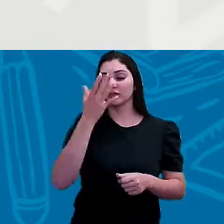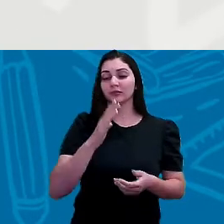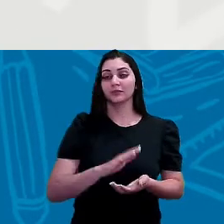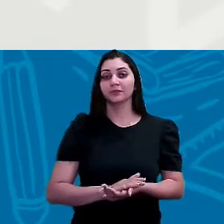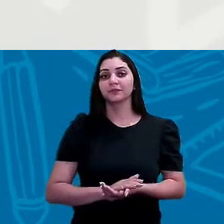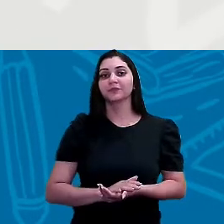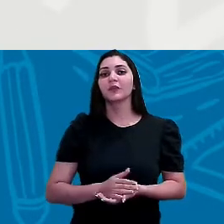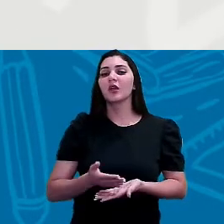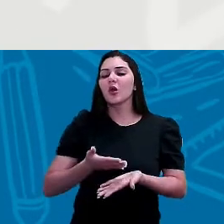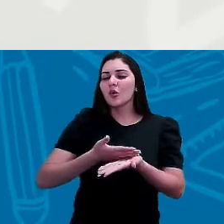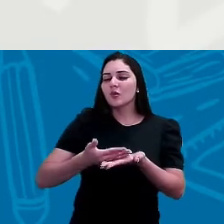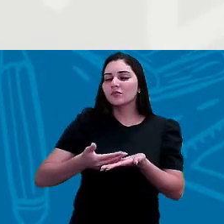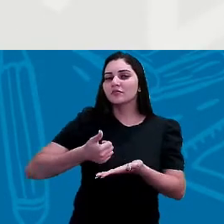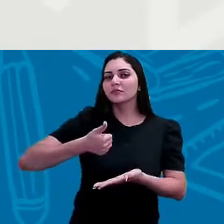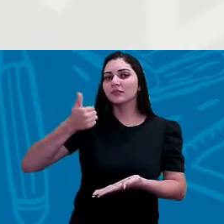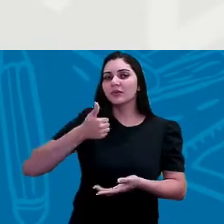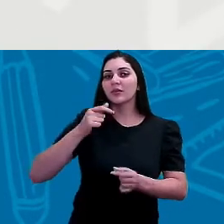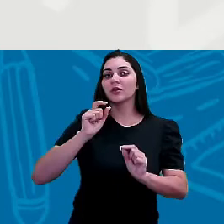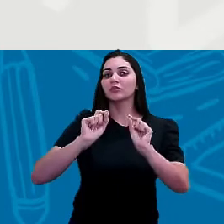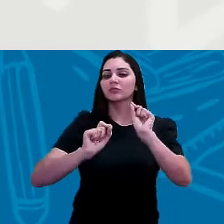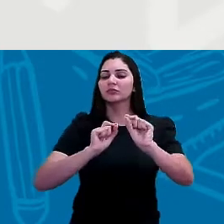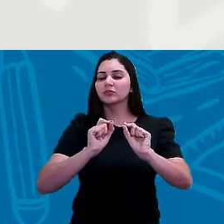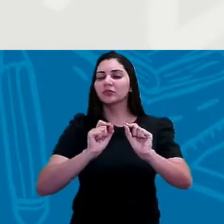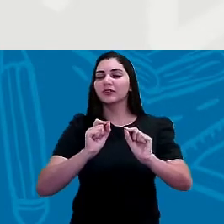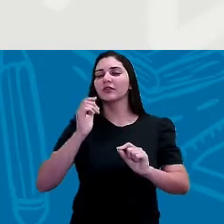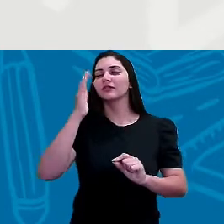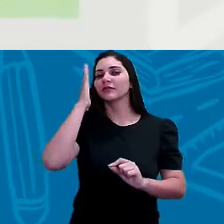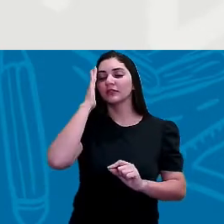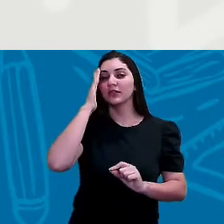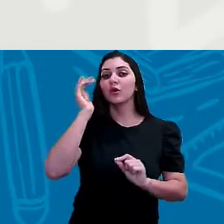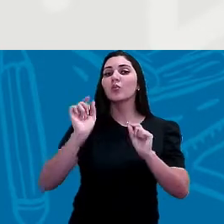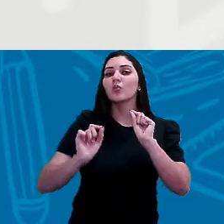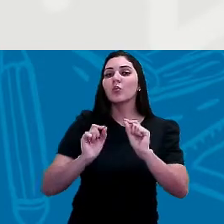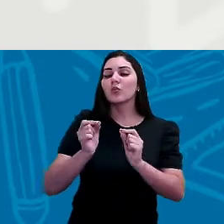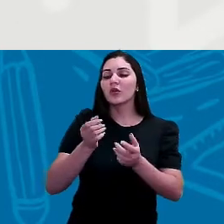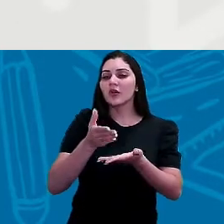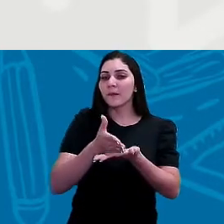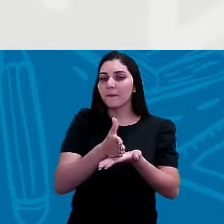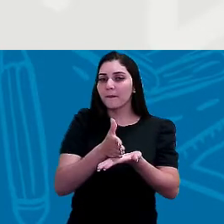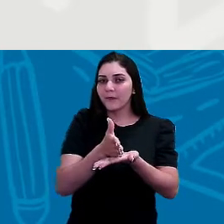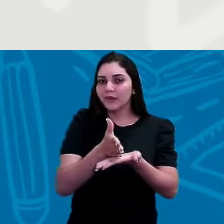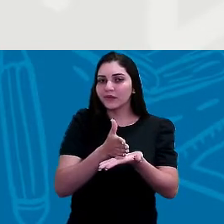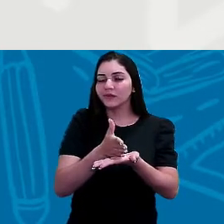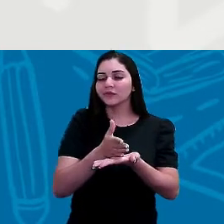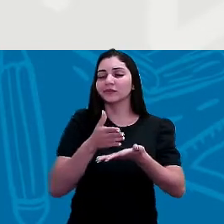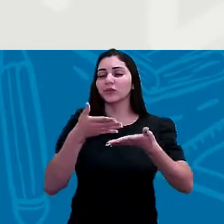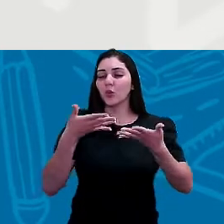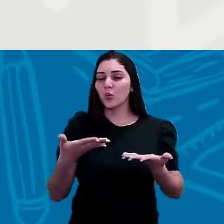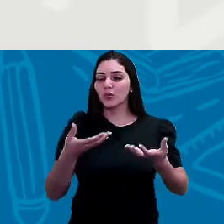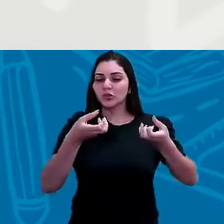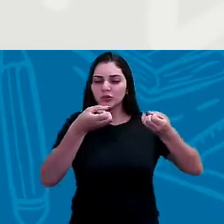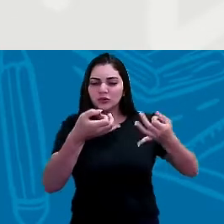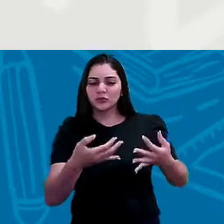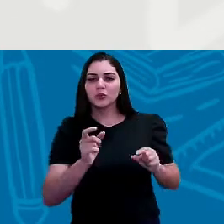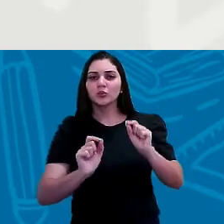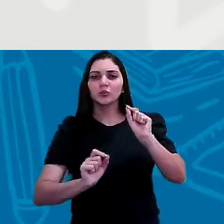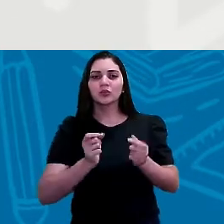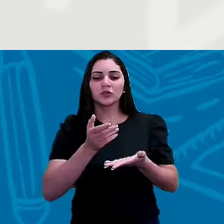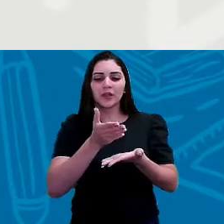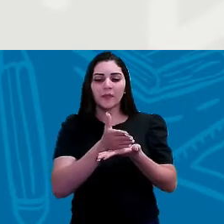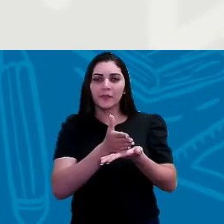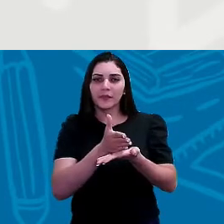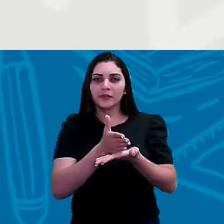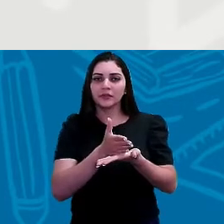a gente tem que entender o que é metade, tá bom? Então, quando eu falo de metade, eu vou falar que é algo que